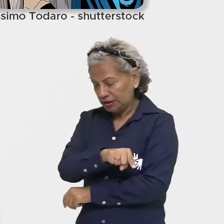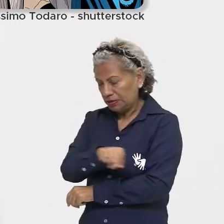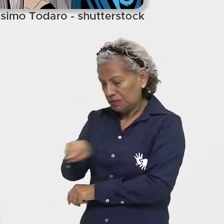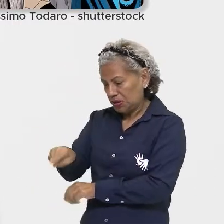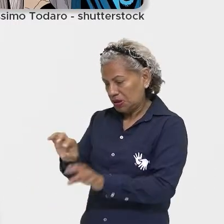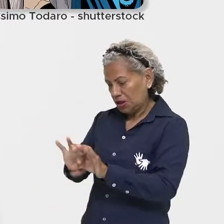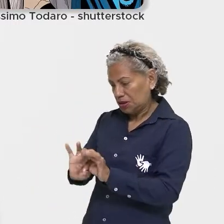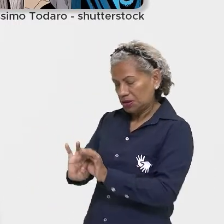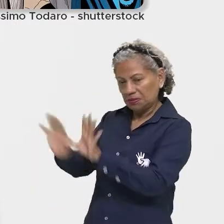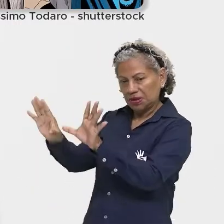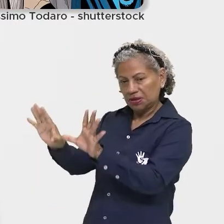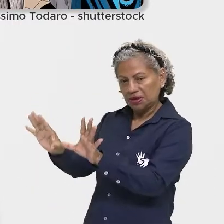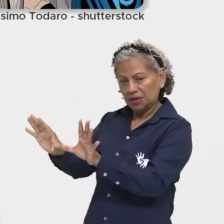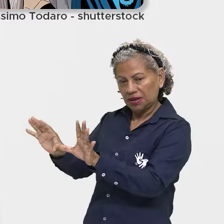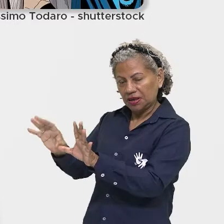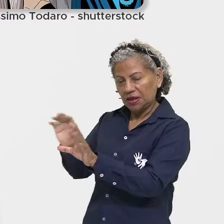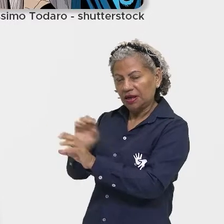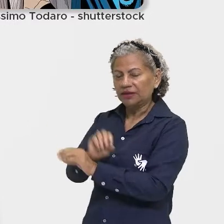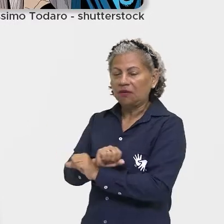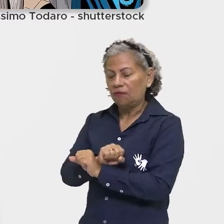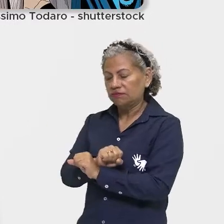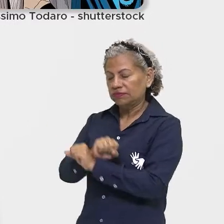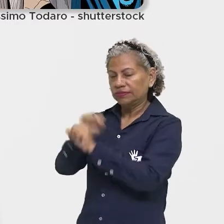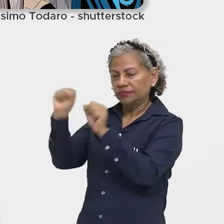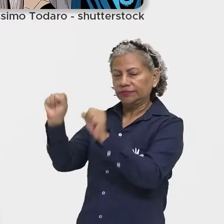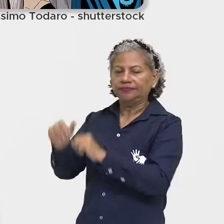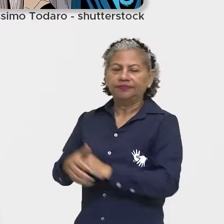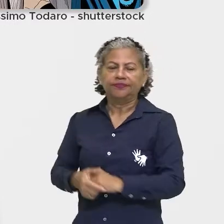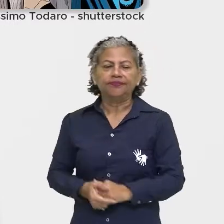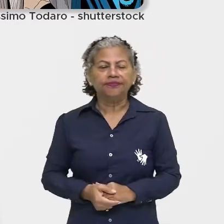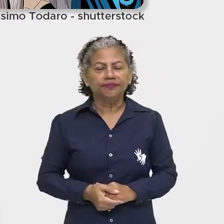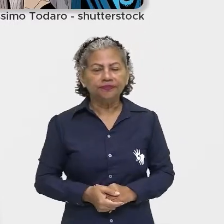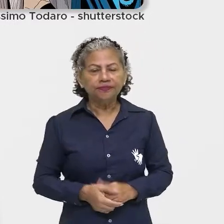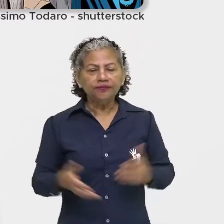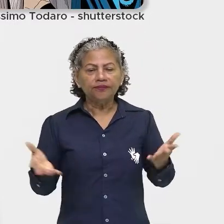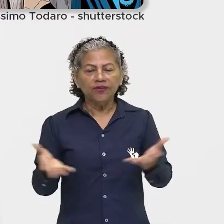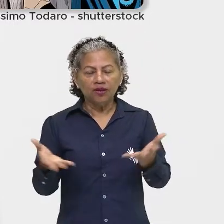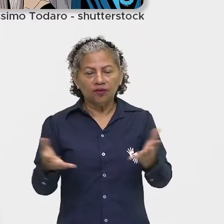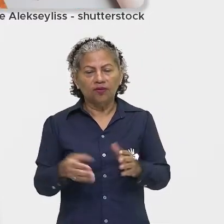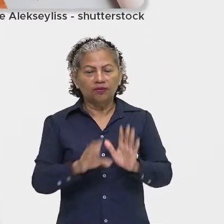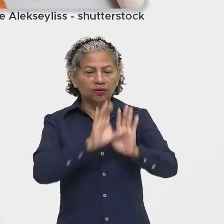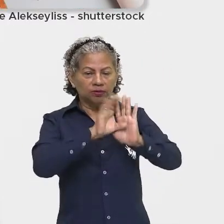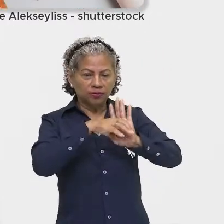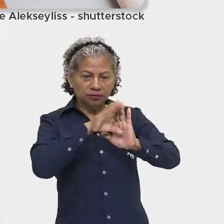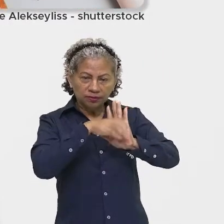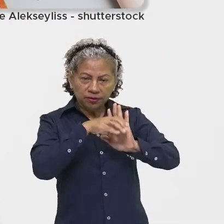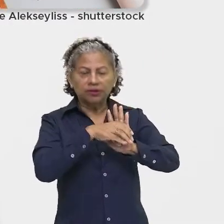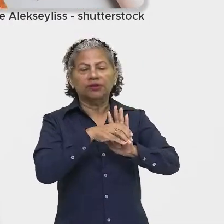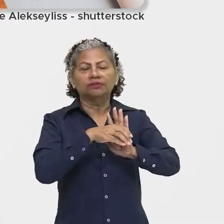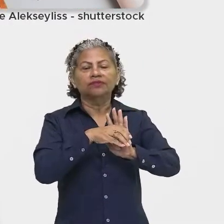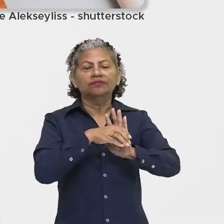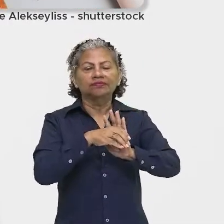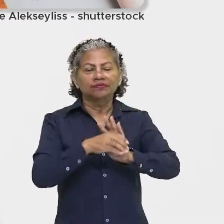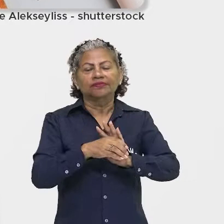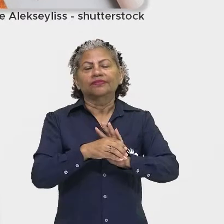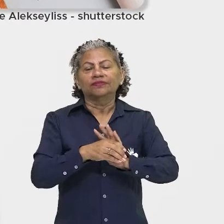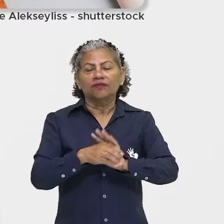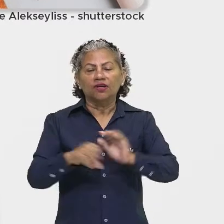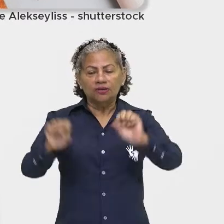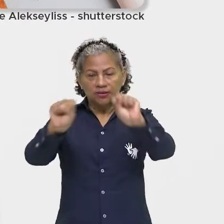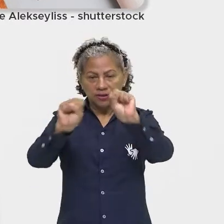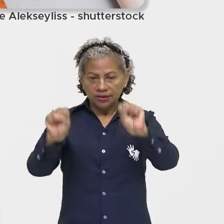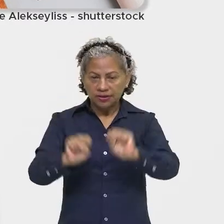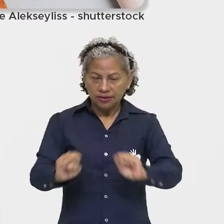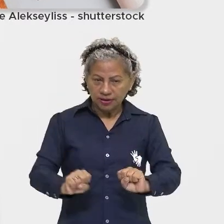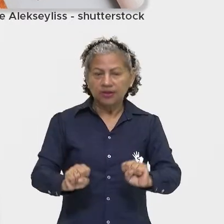alforria, tá? Então vamos ver agora o conceito de sistema digital. Sistema